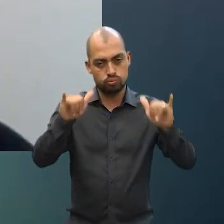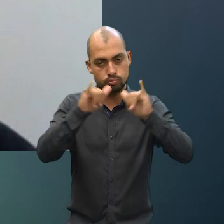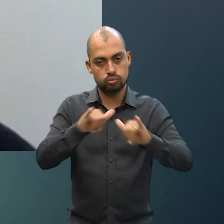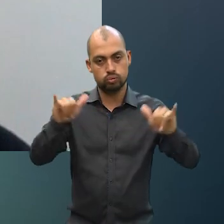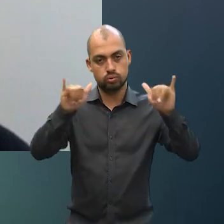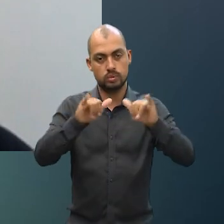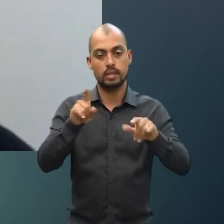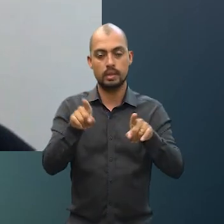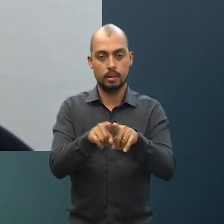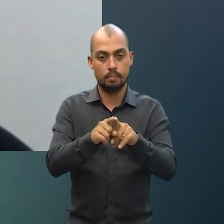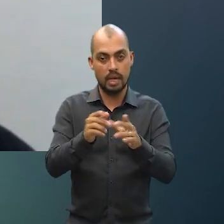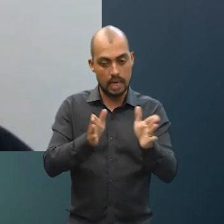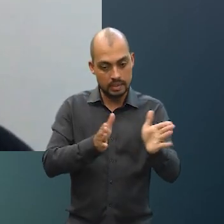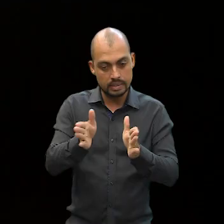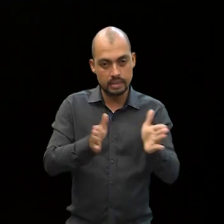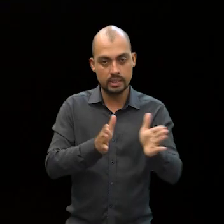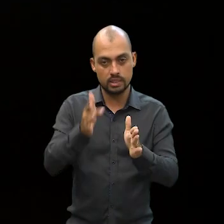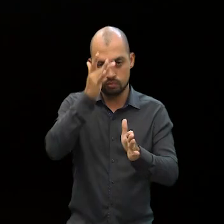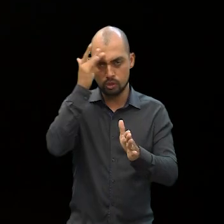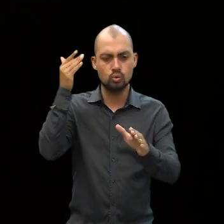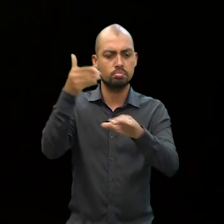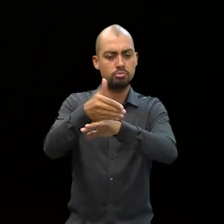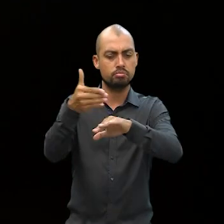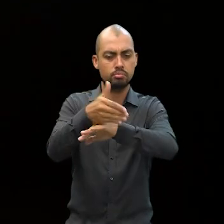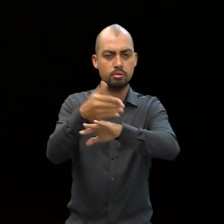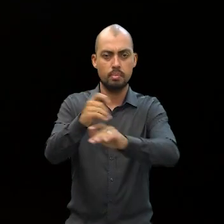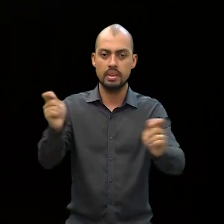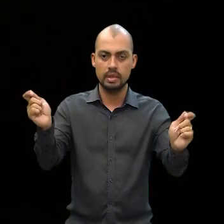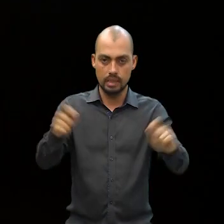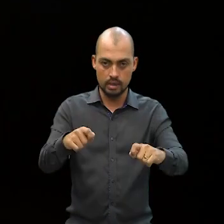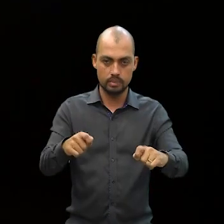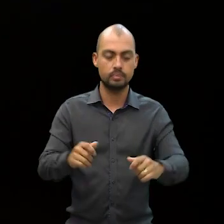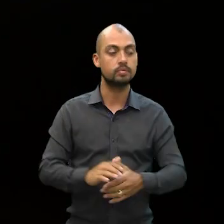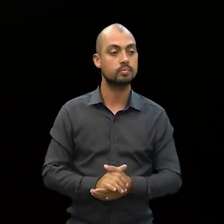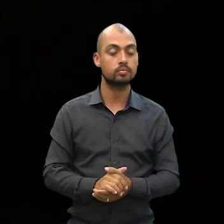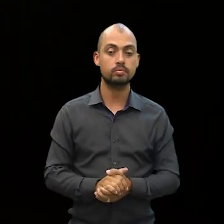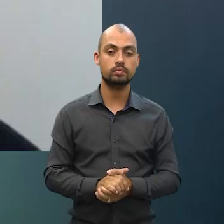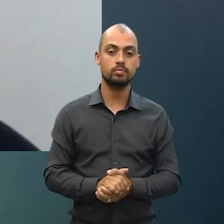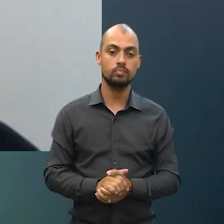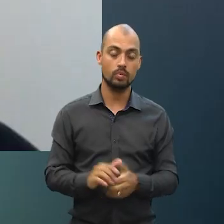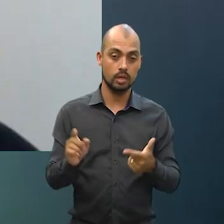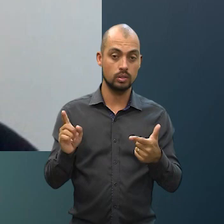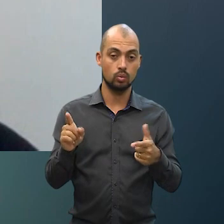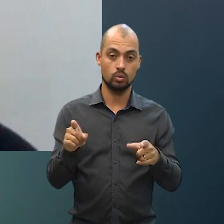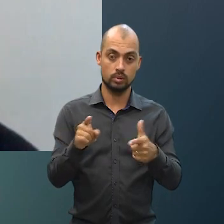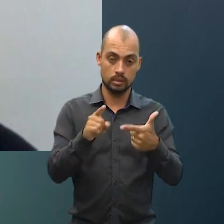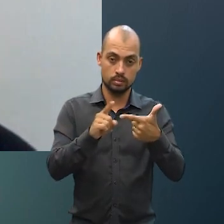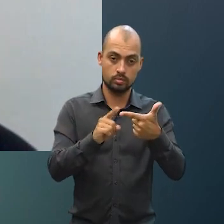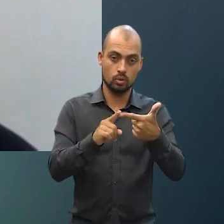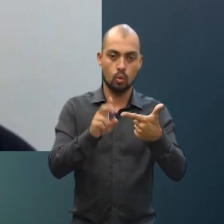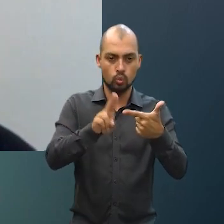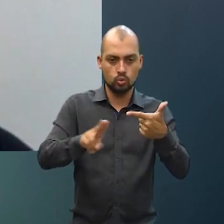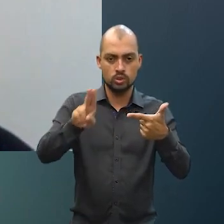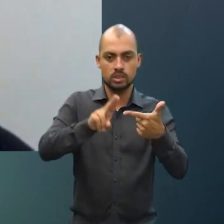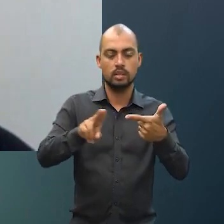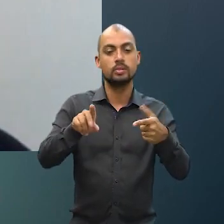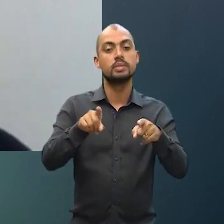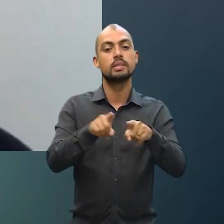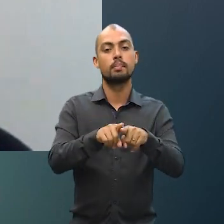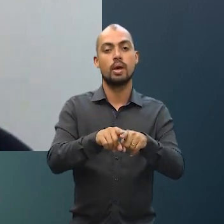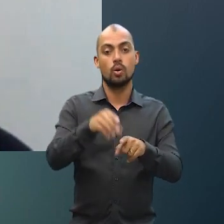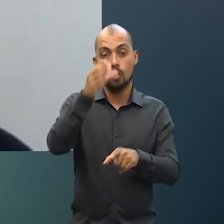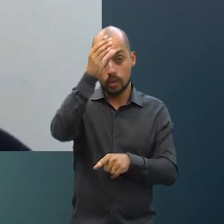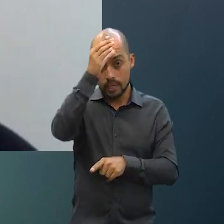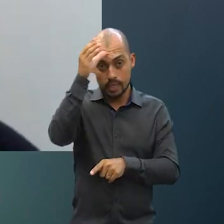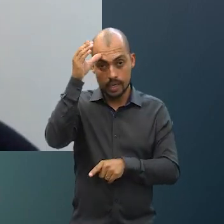e é acessível a todo momento para todo mundo, né? Também utilizamos o próprio cliente. O nosso cliente é o